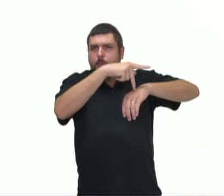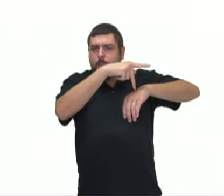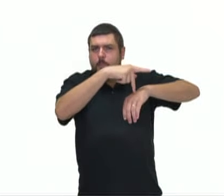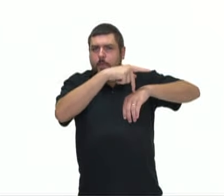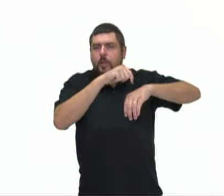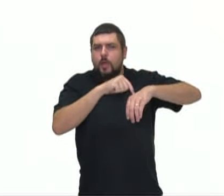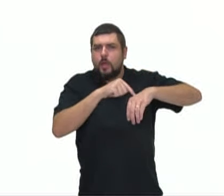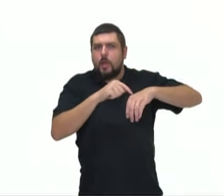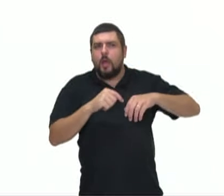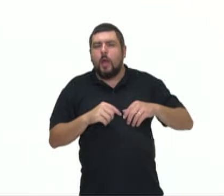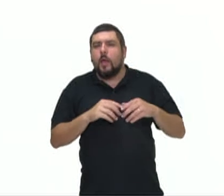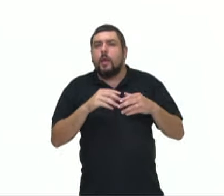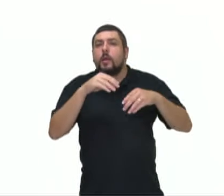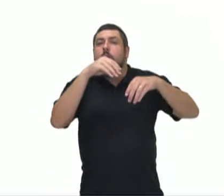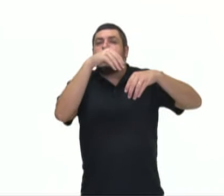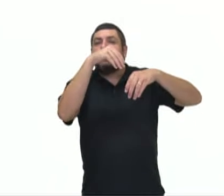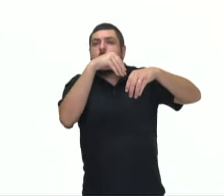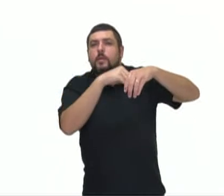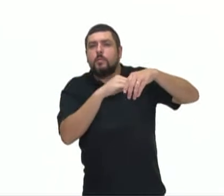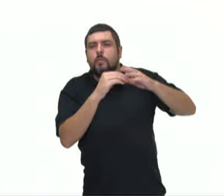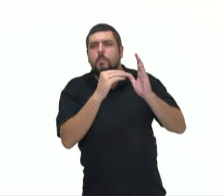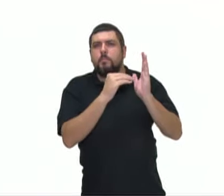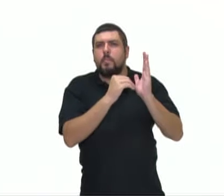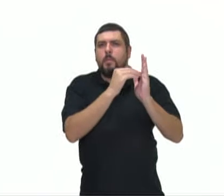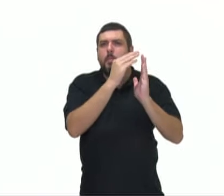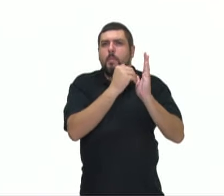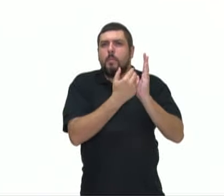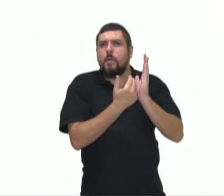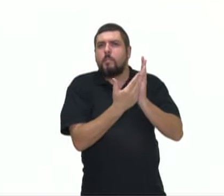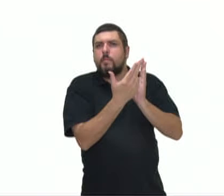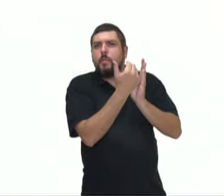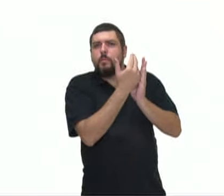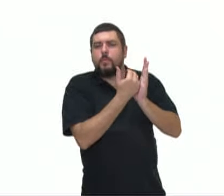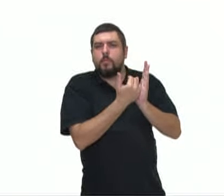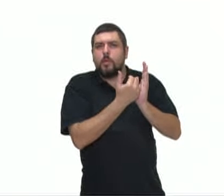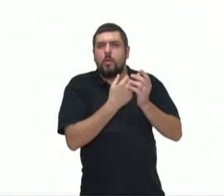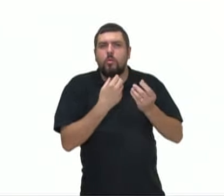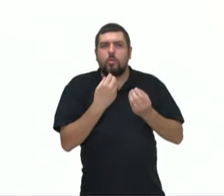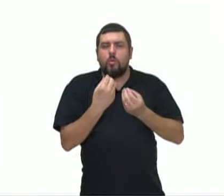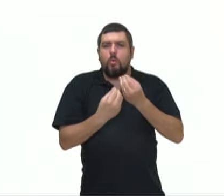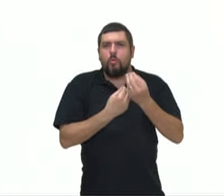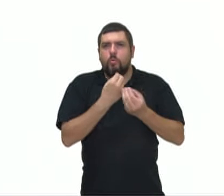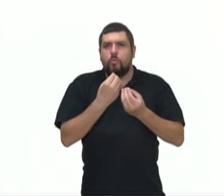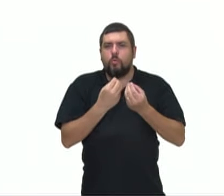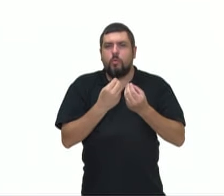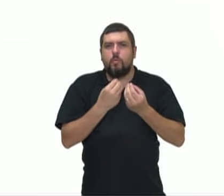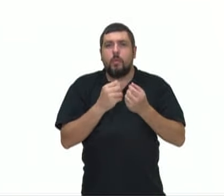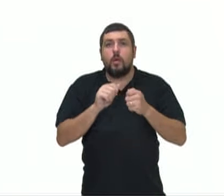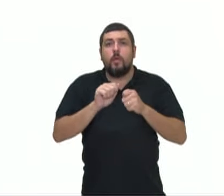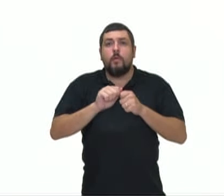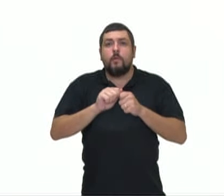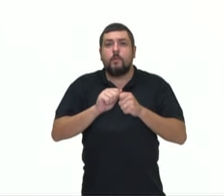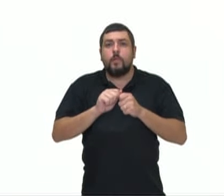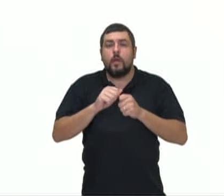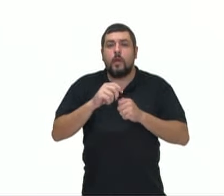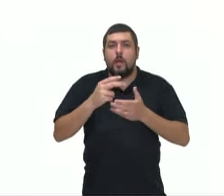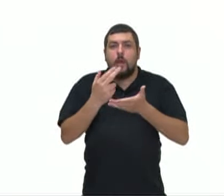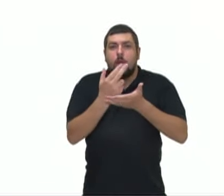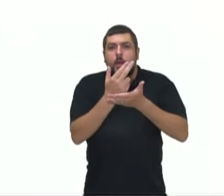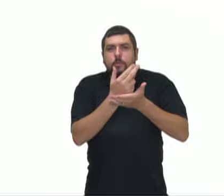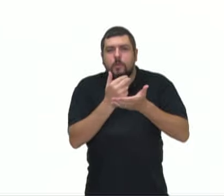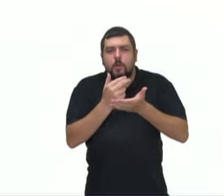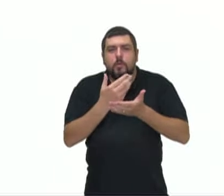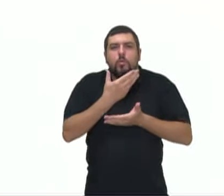rupestre, eles costumeiramente são representados de forma isolada ou realizando uma ação coletiva, como o movimento